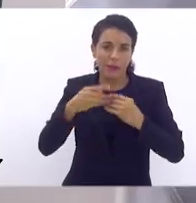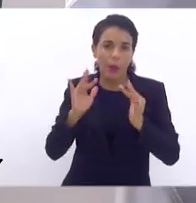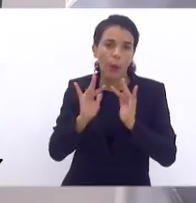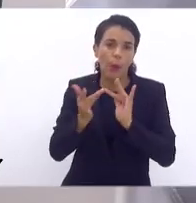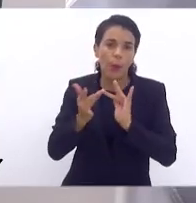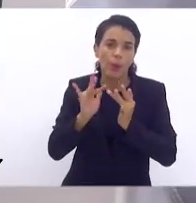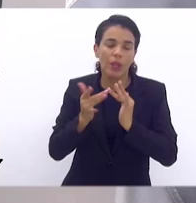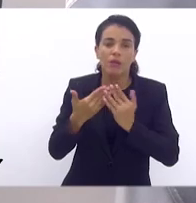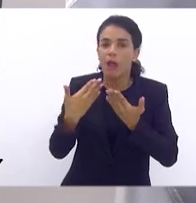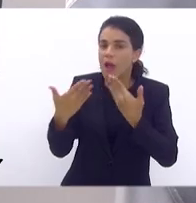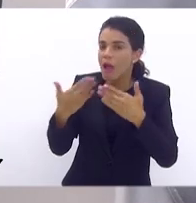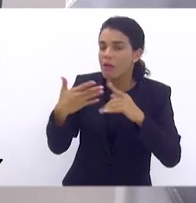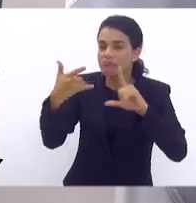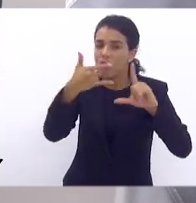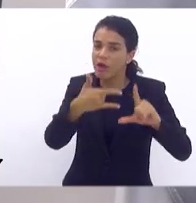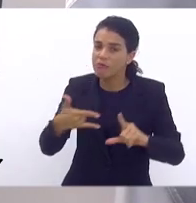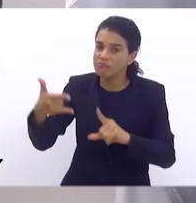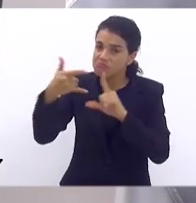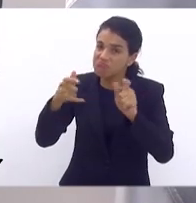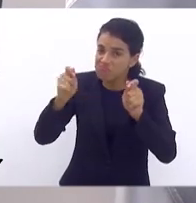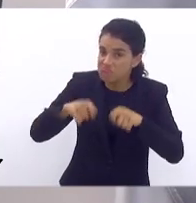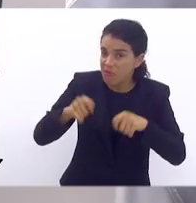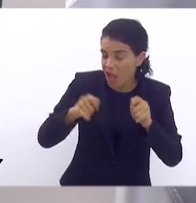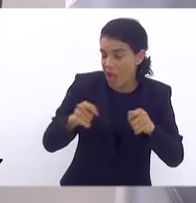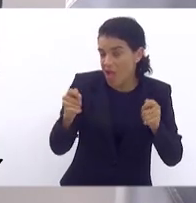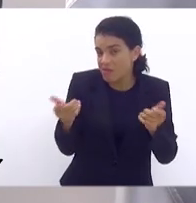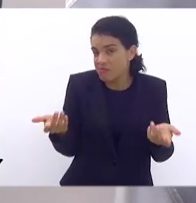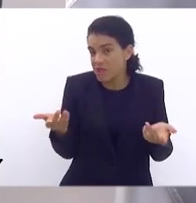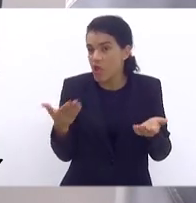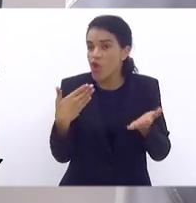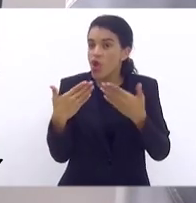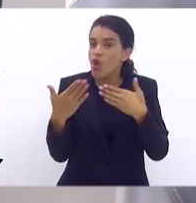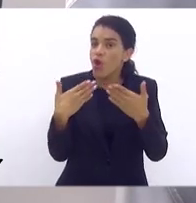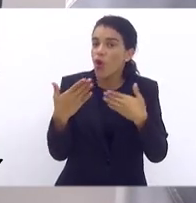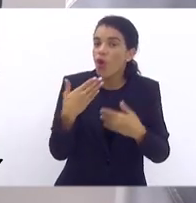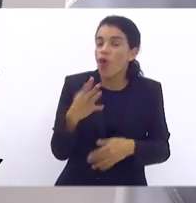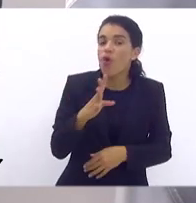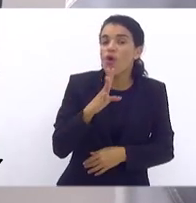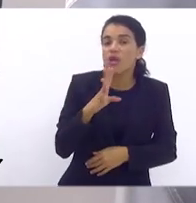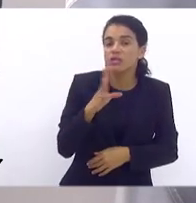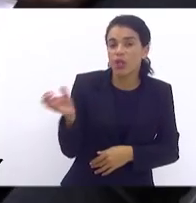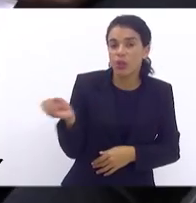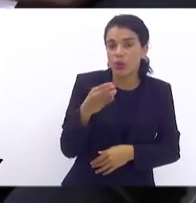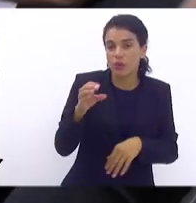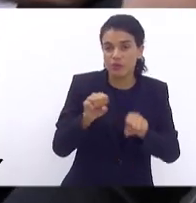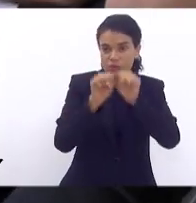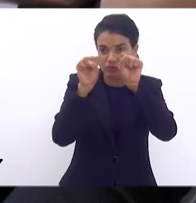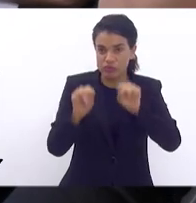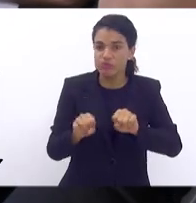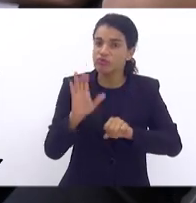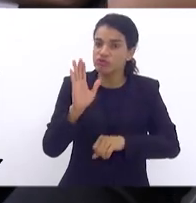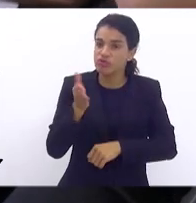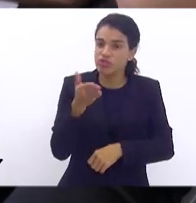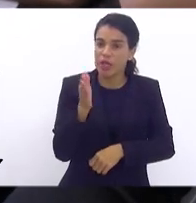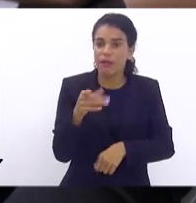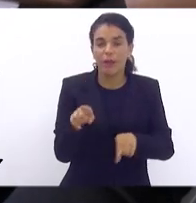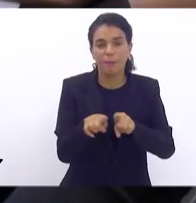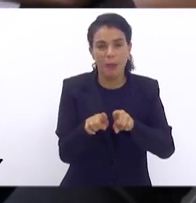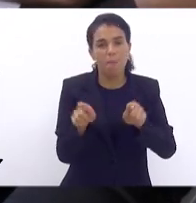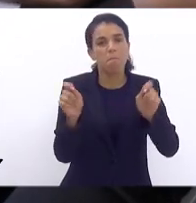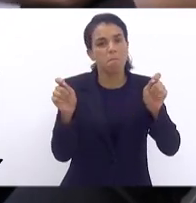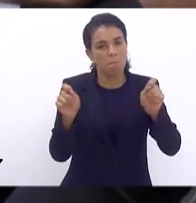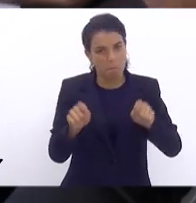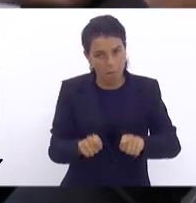uma conversa virtual né e conhecer esse novo sistema ele já até disponibilizaram falaram que